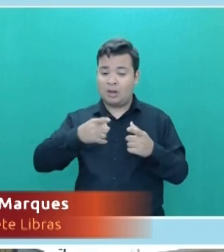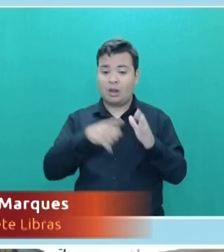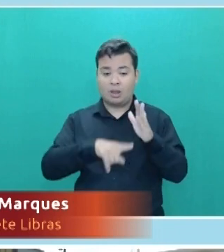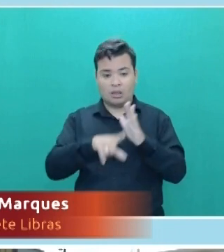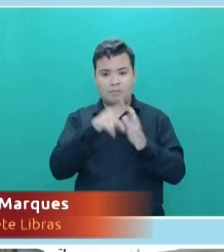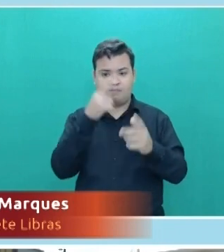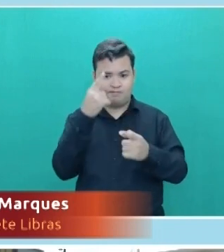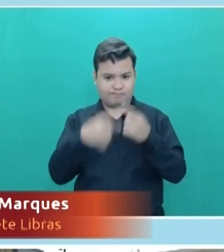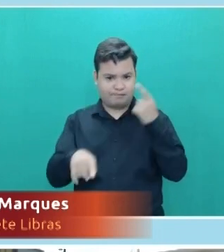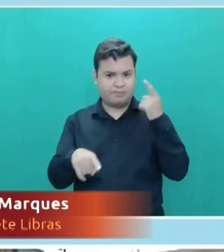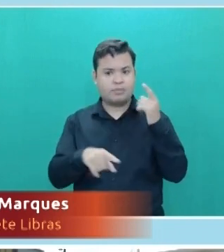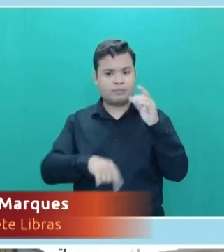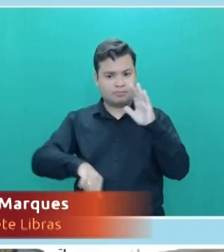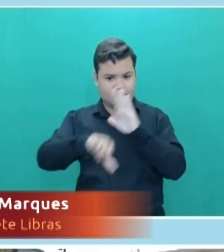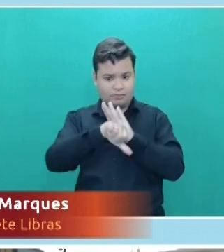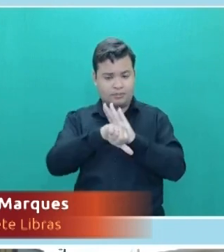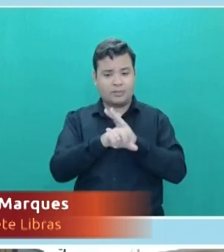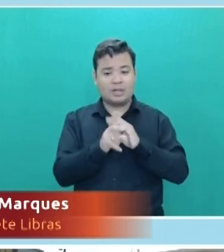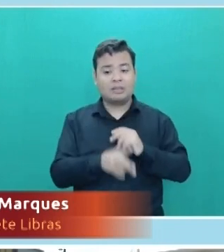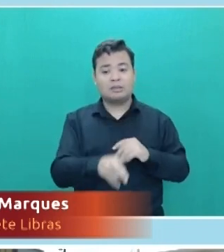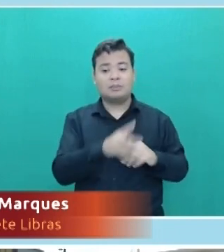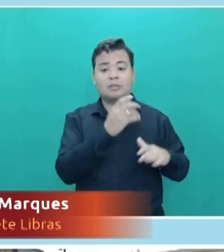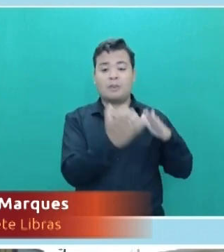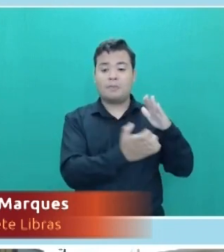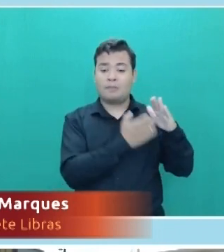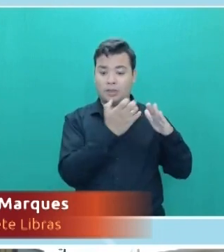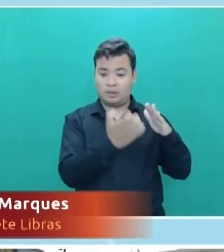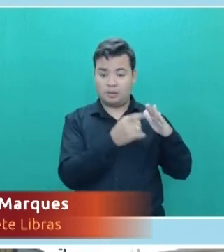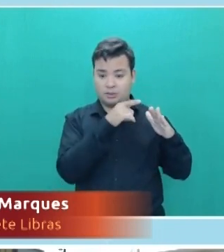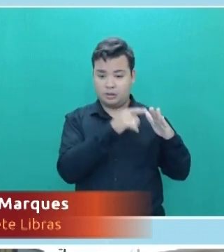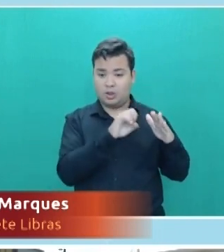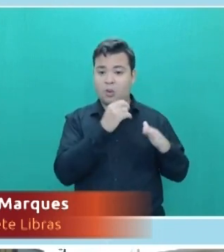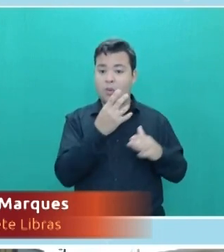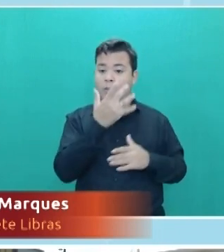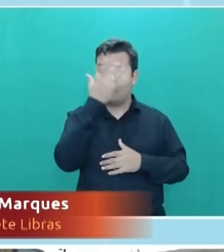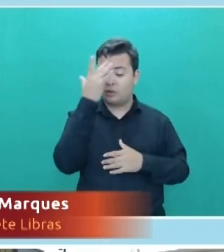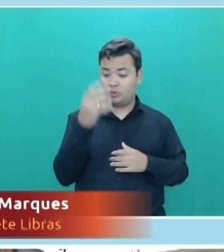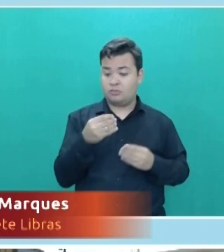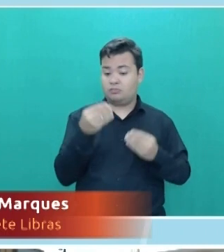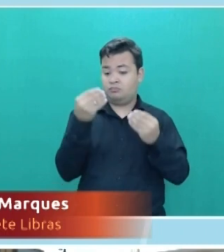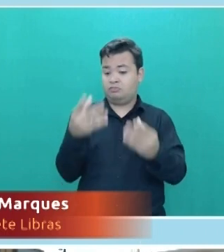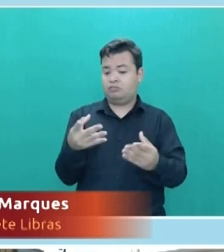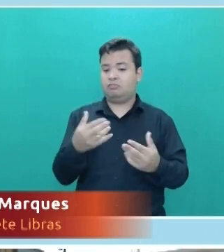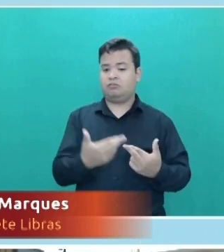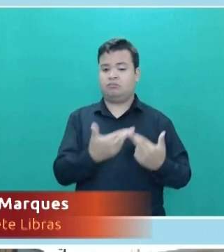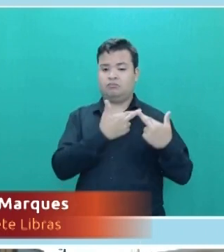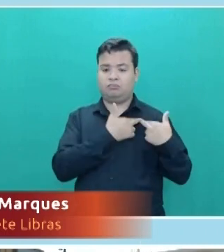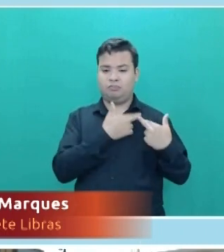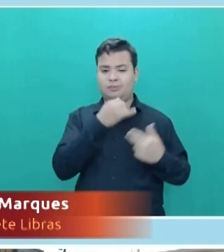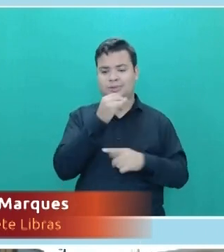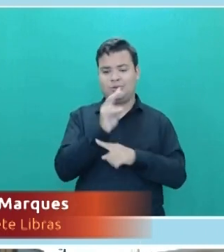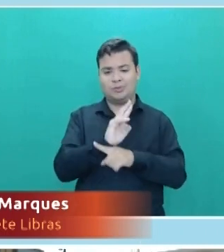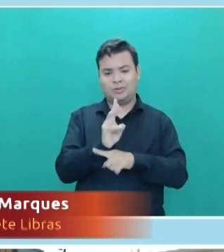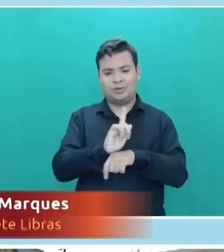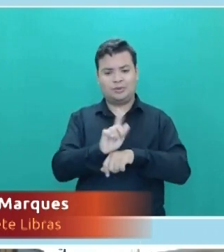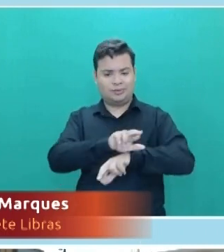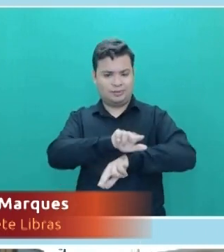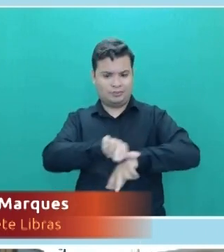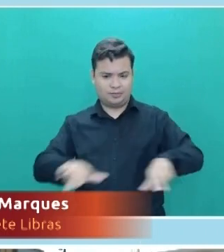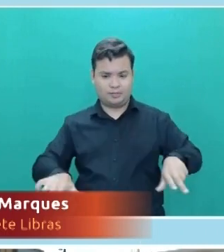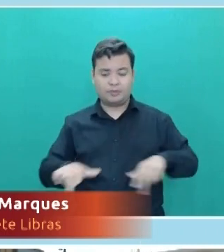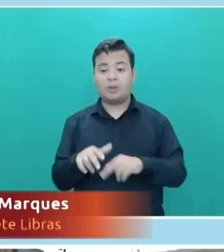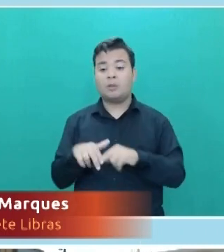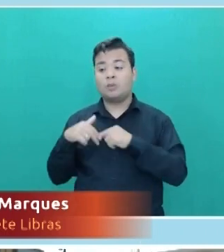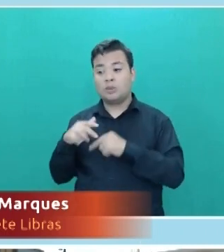criminal, é sempre o empregador ou alguém para quem ele delega poderes. Então, desse lado, a Justiça do Trabalho vai combater esse